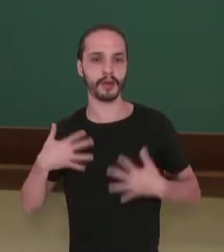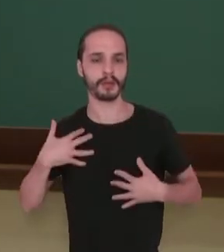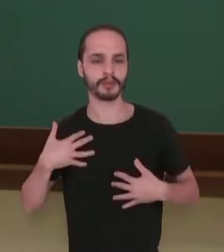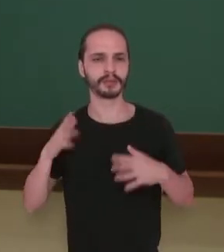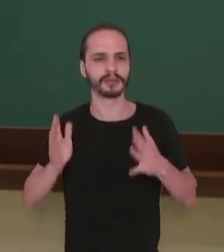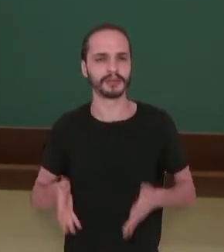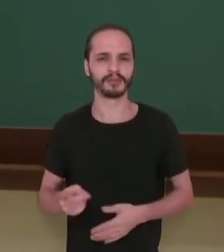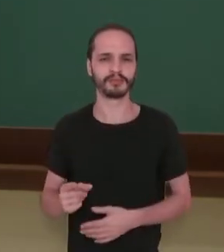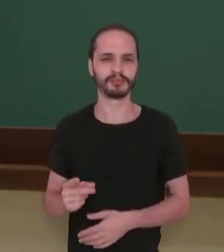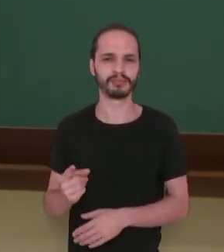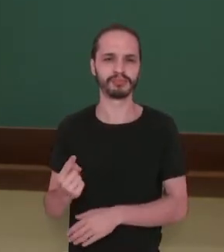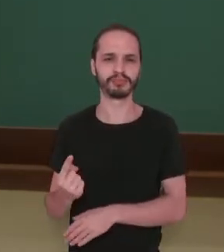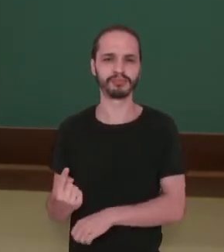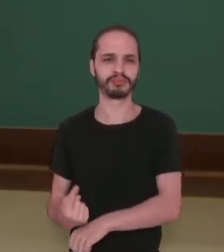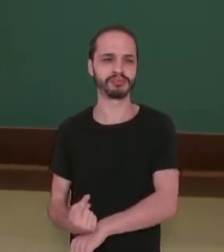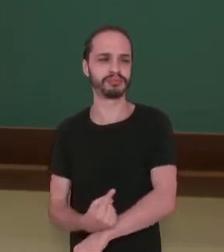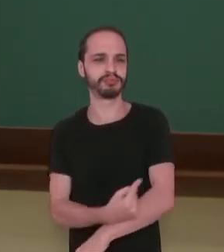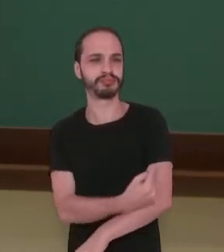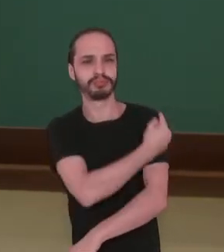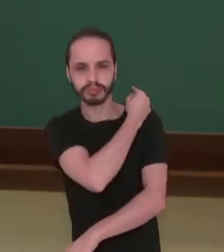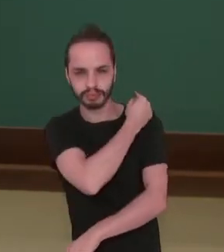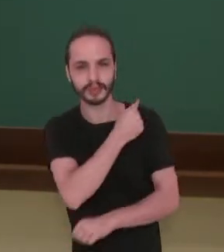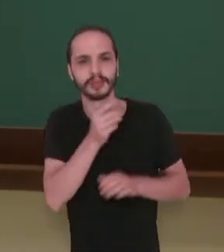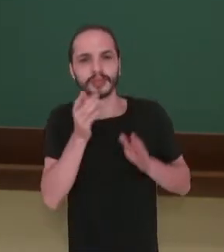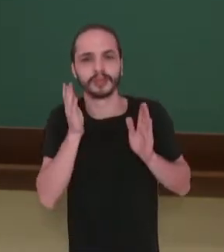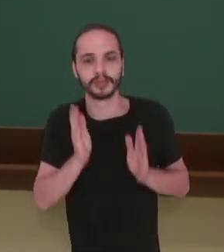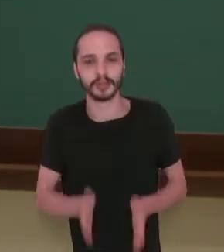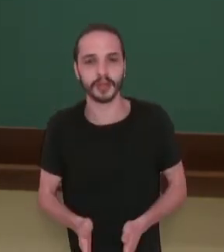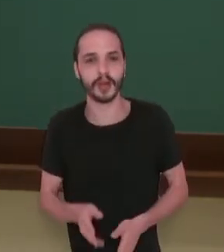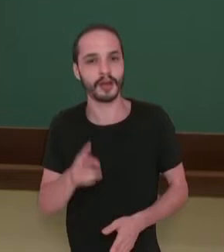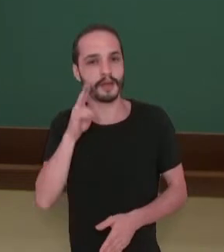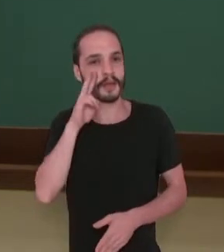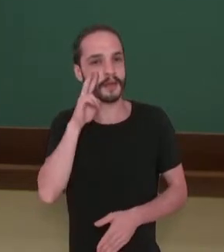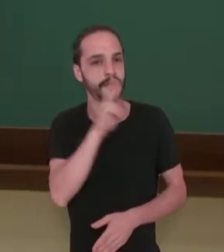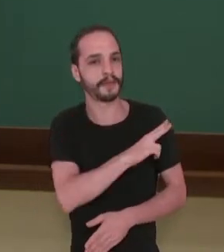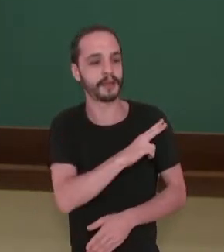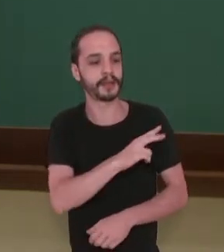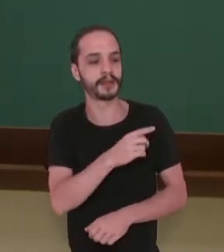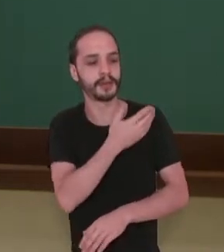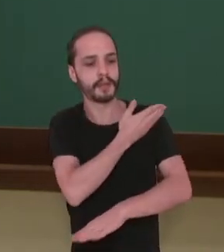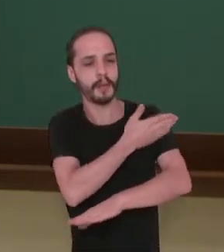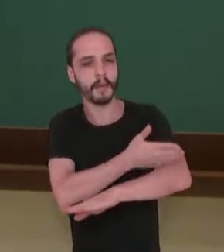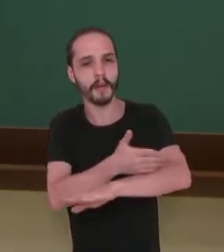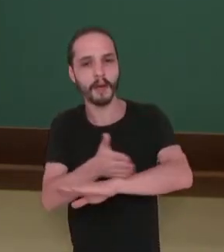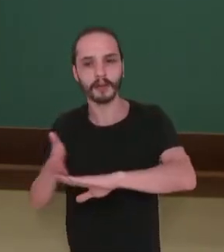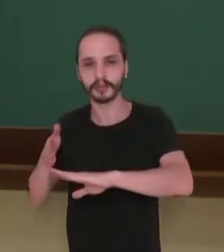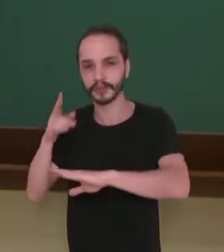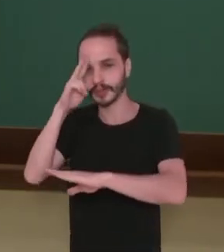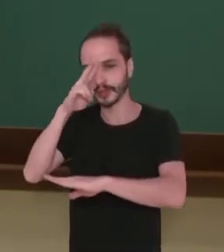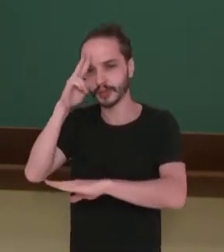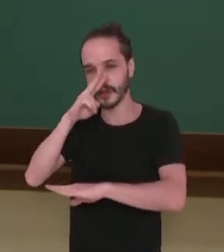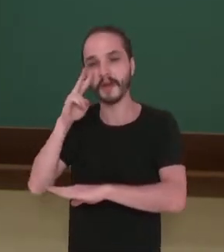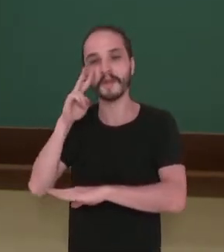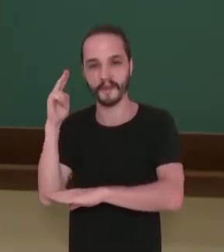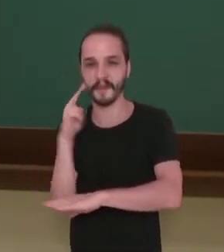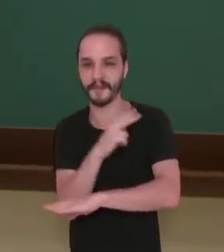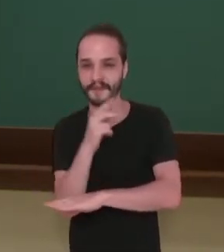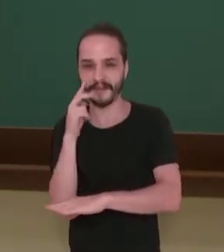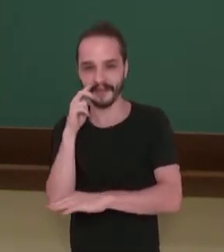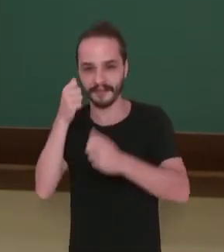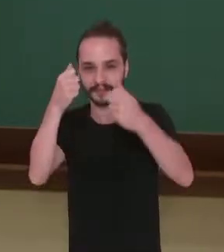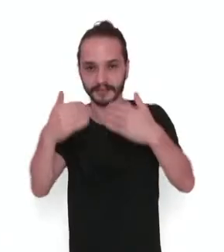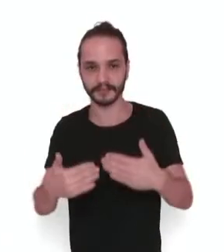da antiguidade a gente vai ver o histórico em cada povo, o que que a dança representava para cada povo, e